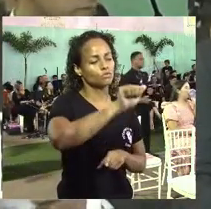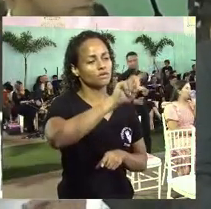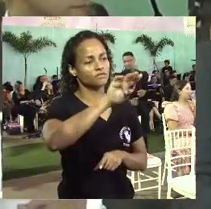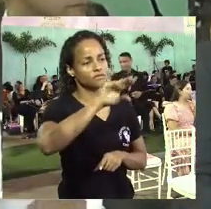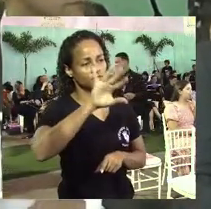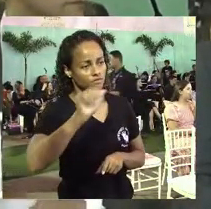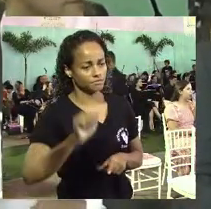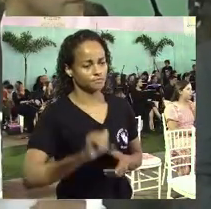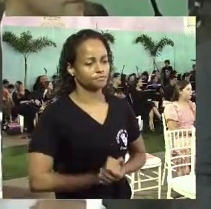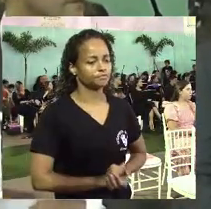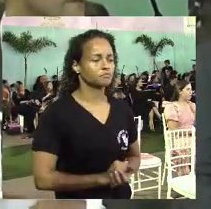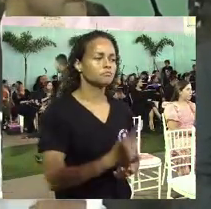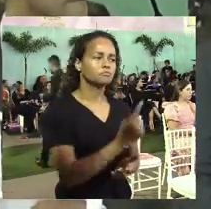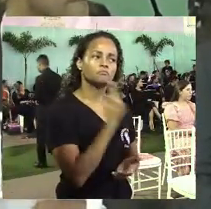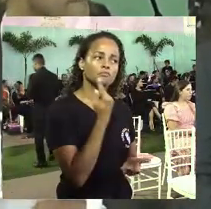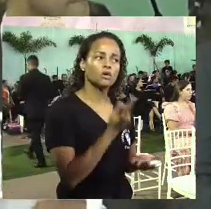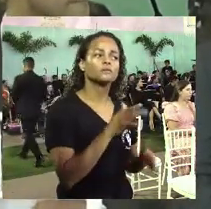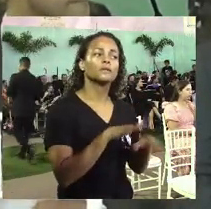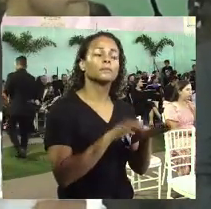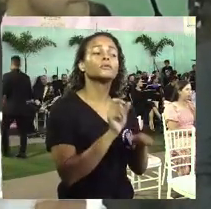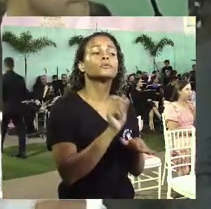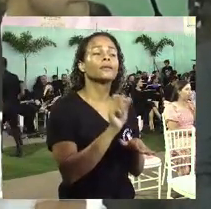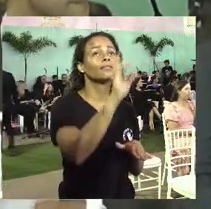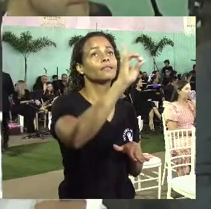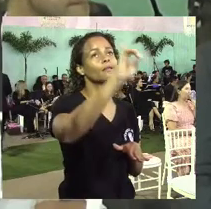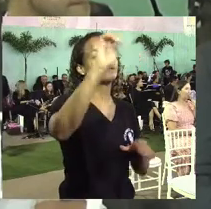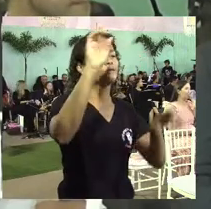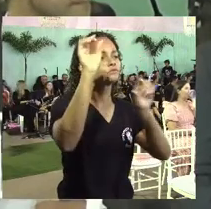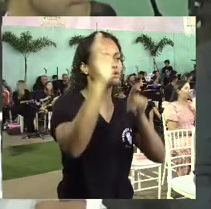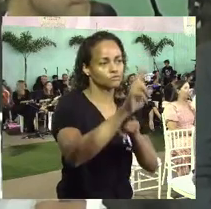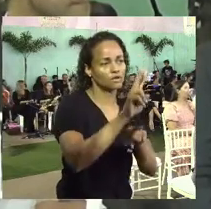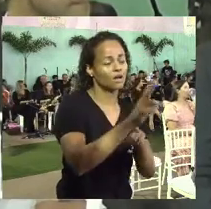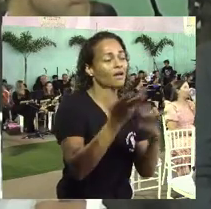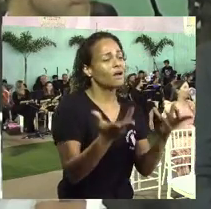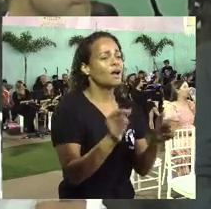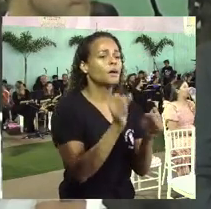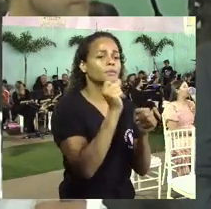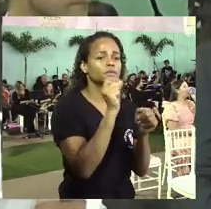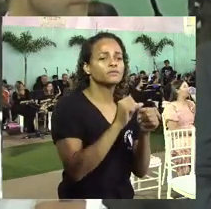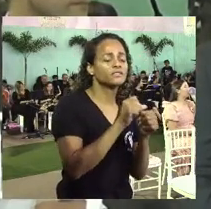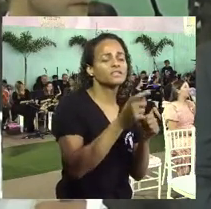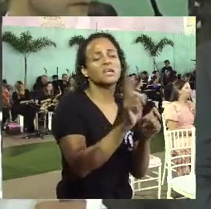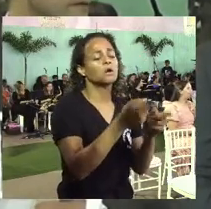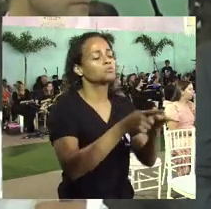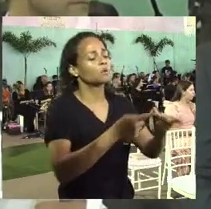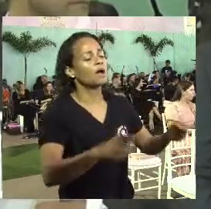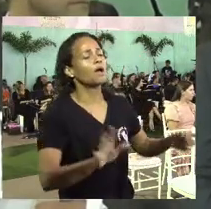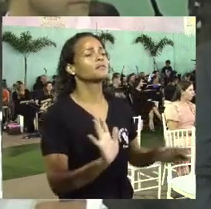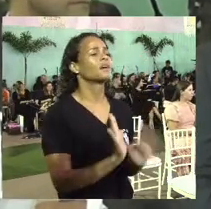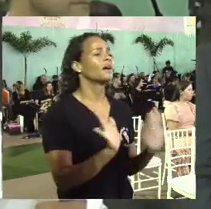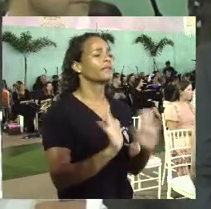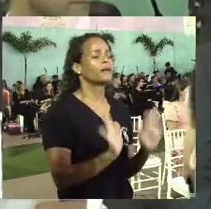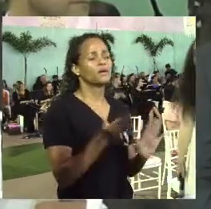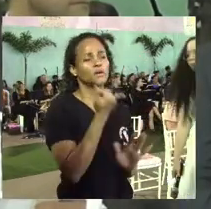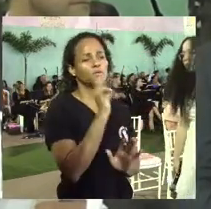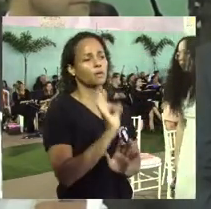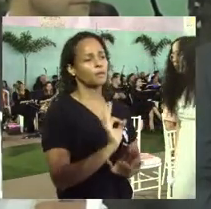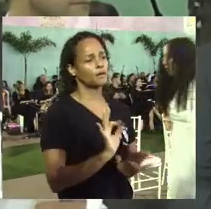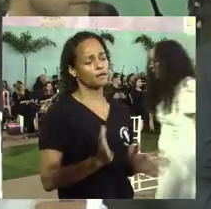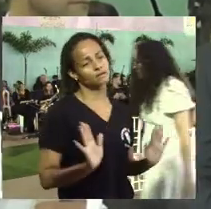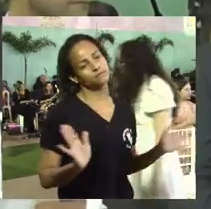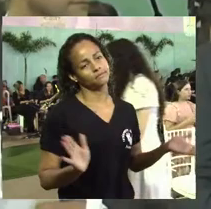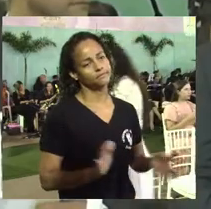dependemos do senhor é claro Ah eu não vou esse ano fazer um espetinho aí você não vou comer não a obra do Senhor